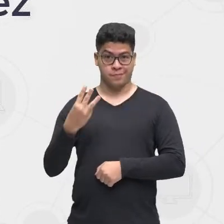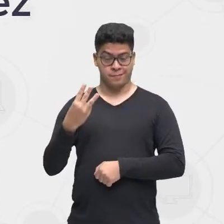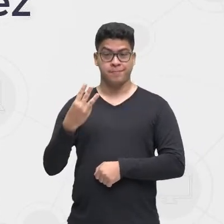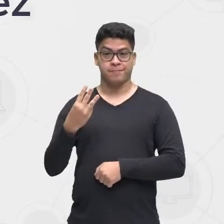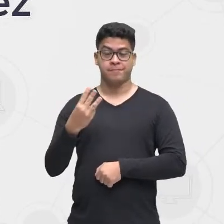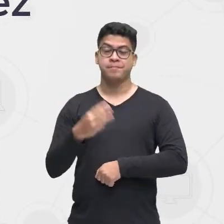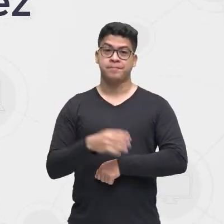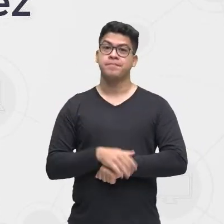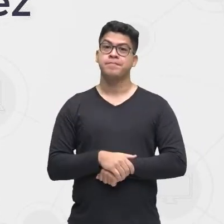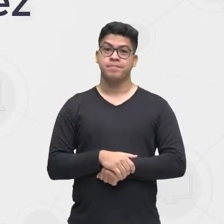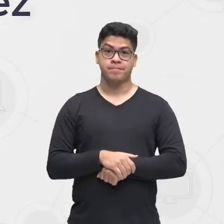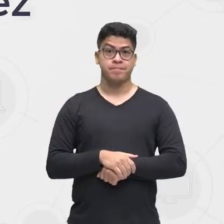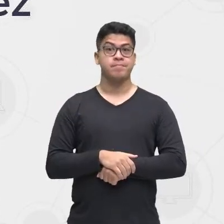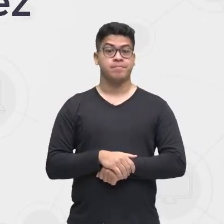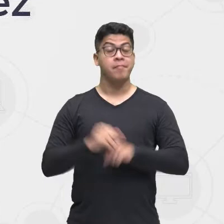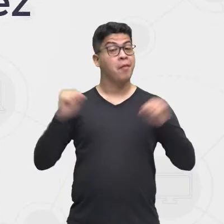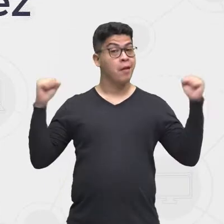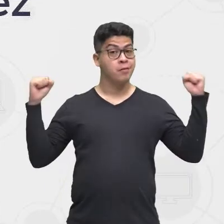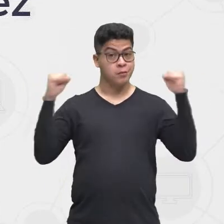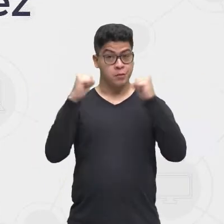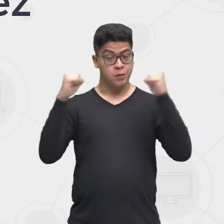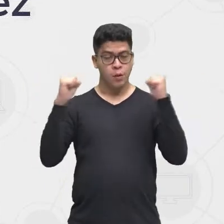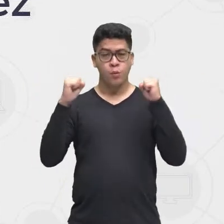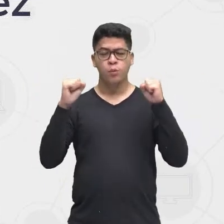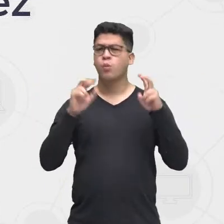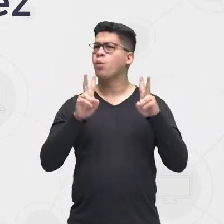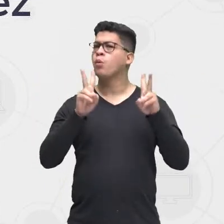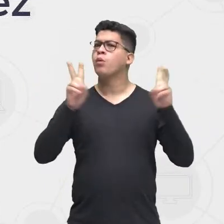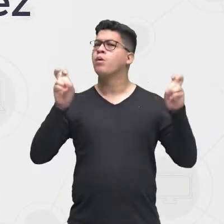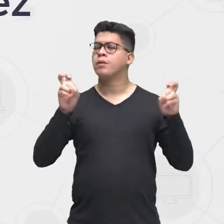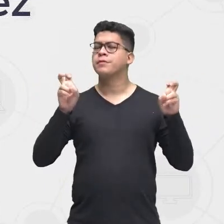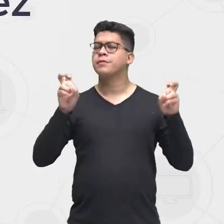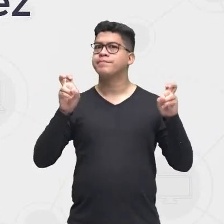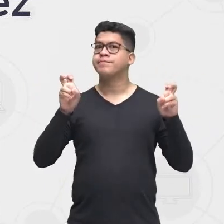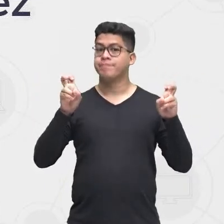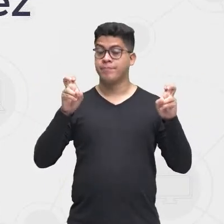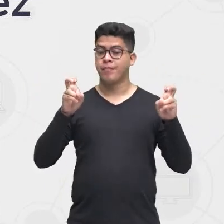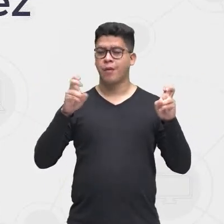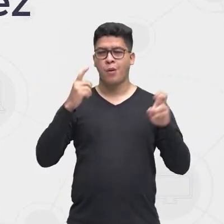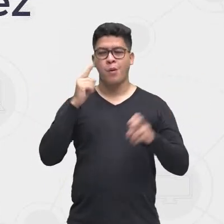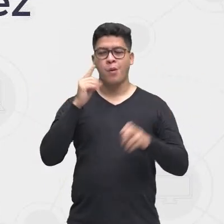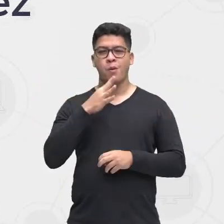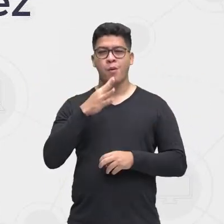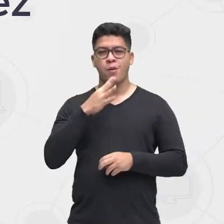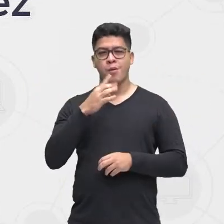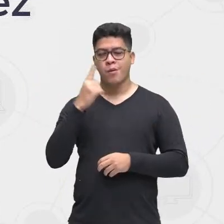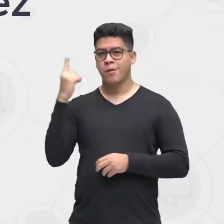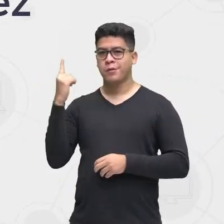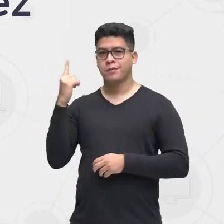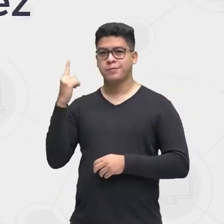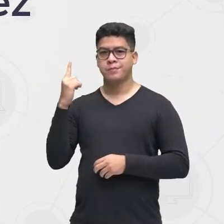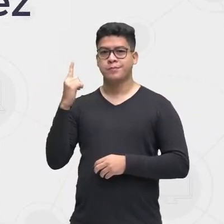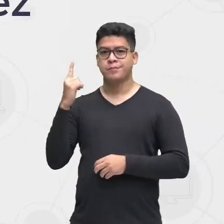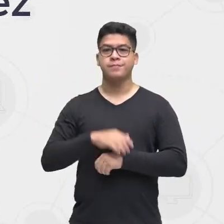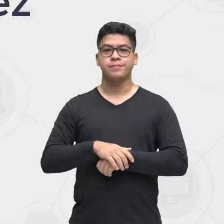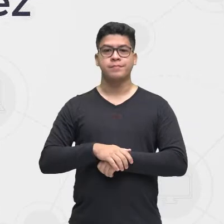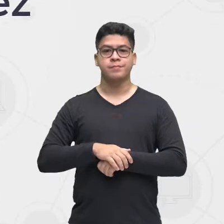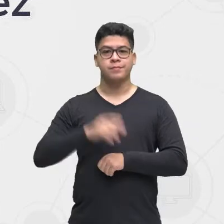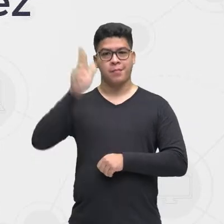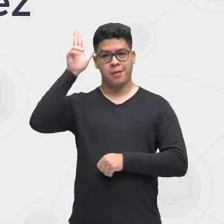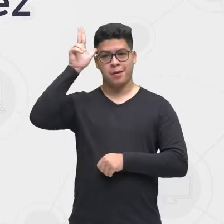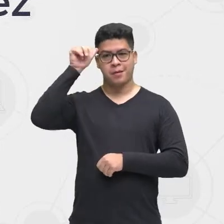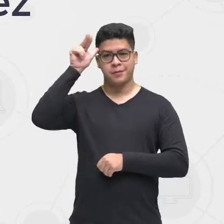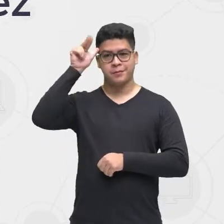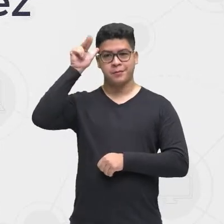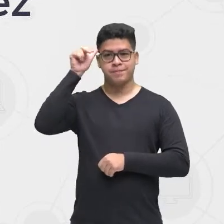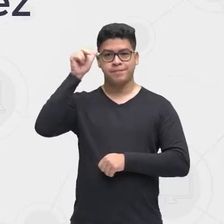223 de educação física e o nosso conteúdo será jogo de tabuleiro xadrez eu já